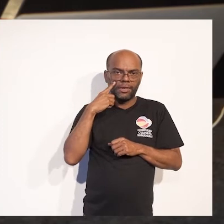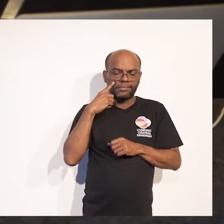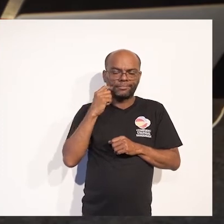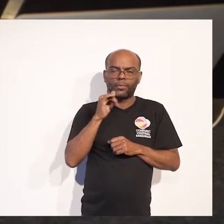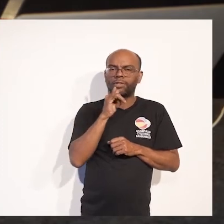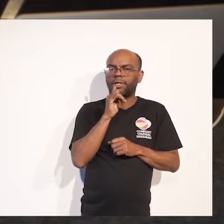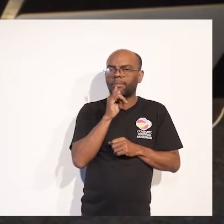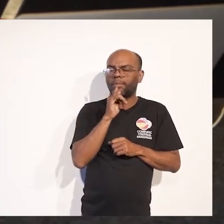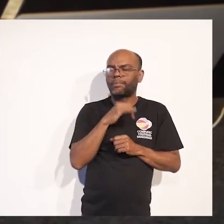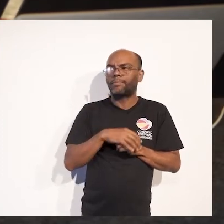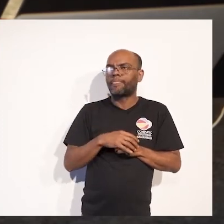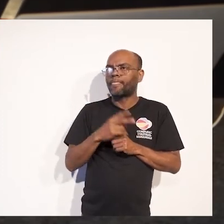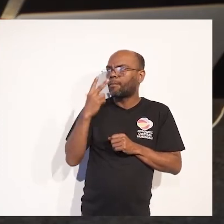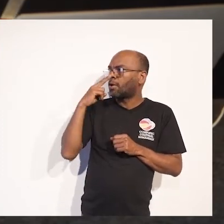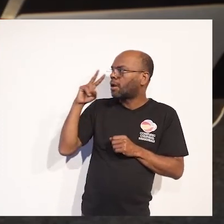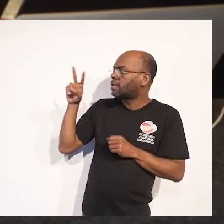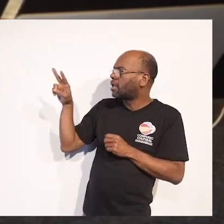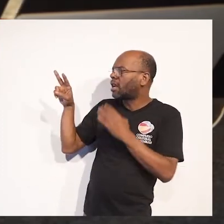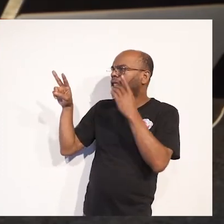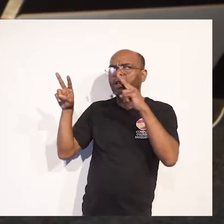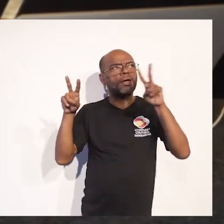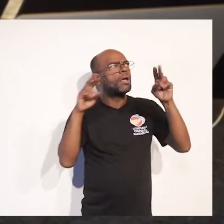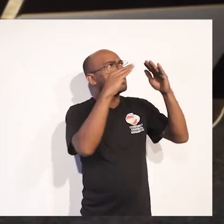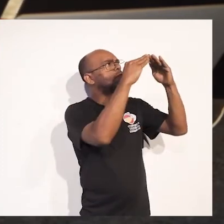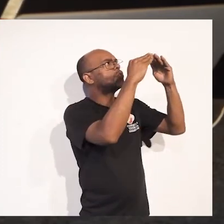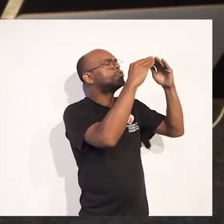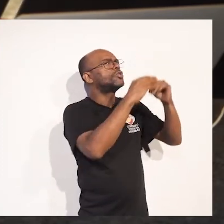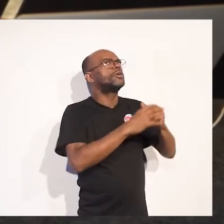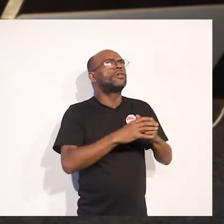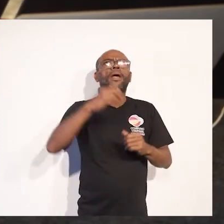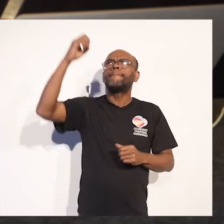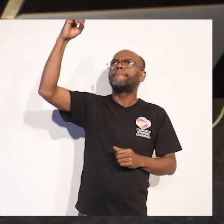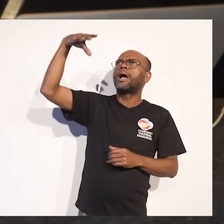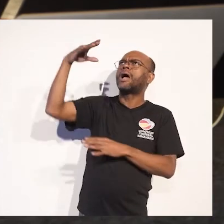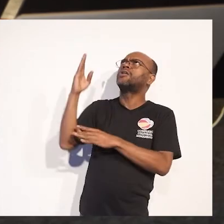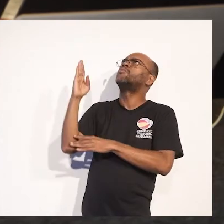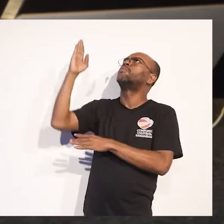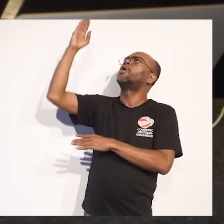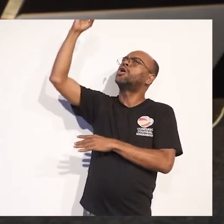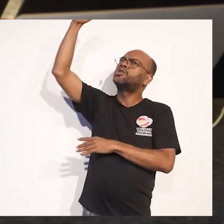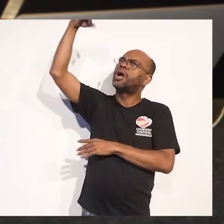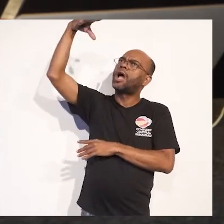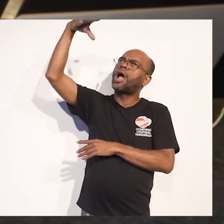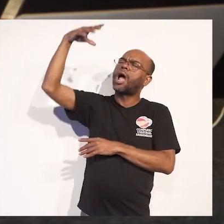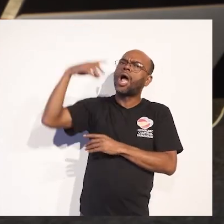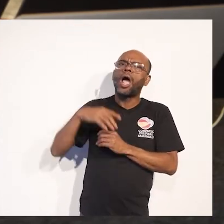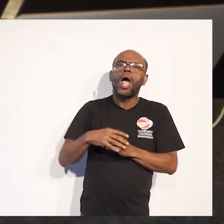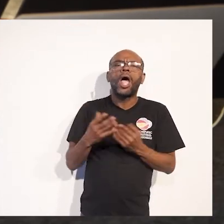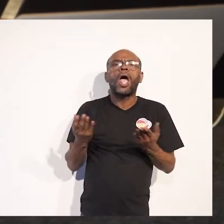exemplo? Dá uma olhada lá fora da sua casa à noite, na lâmpada do poste. É uma luz meio